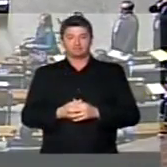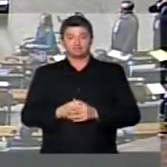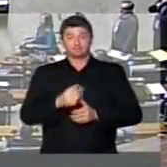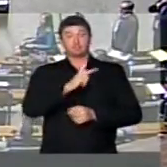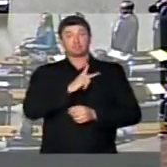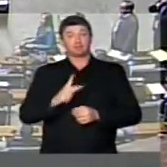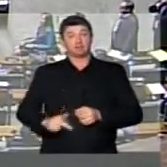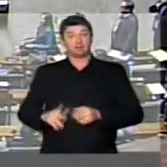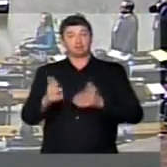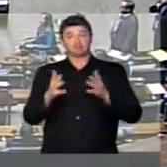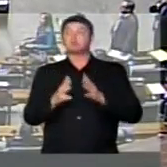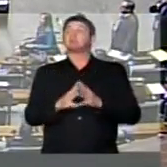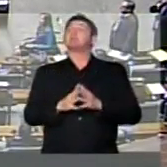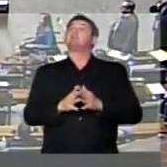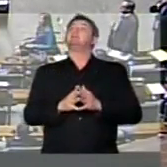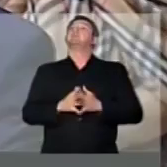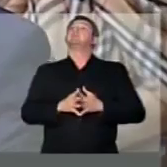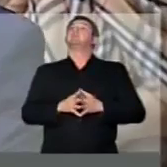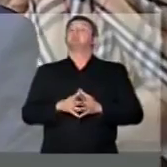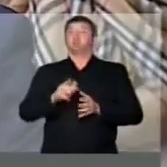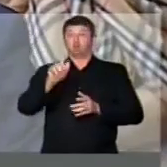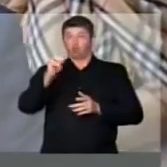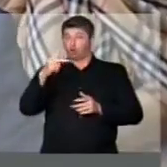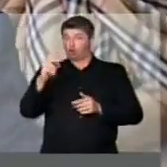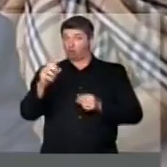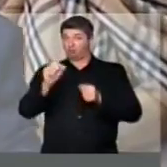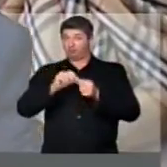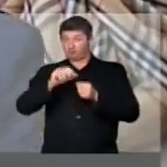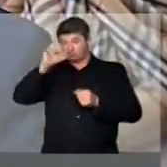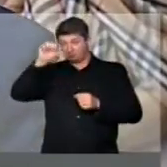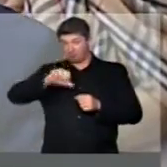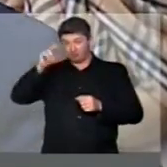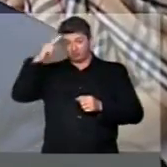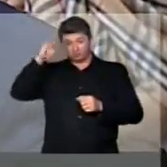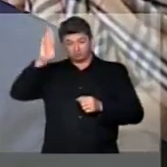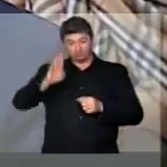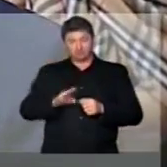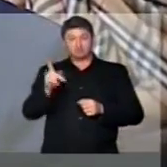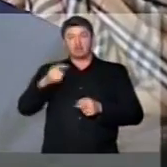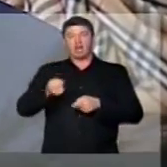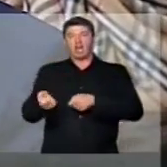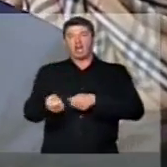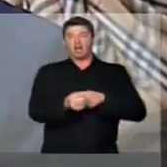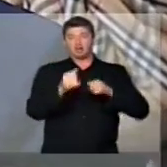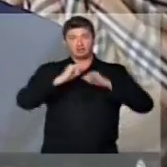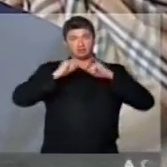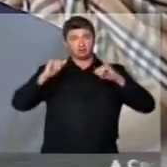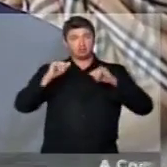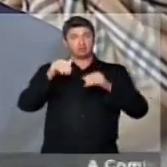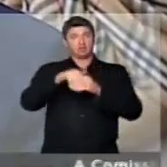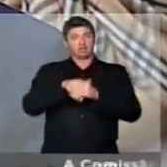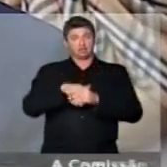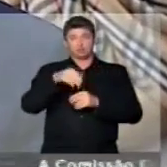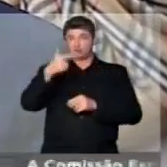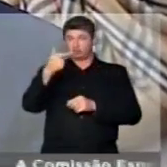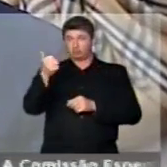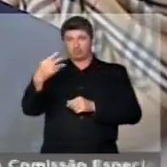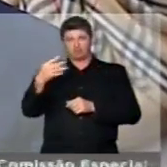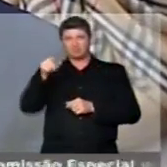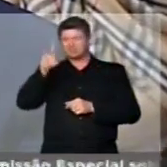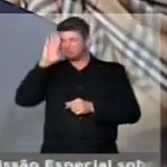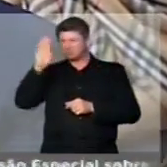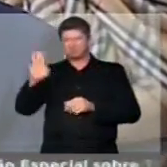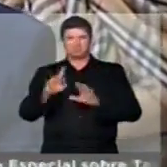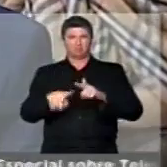Senhor presidente, o maior golpe que se aplicou nesse país foi o estelionato eleitoral de 2014. Esse foi o maior